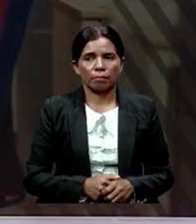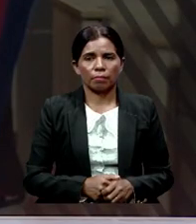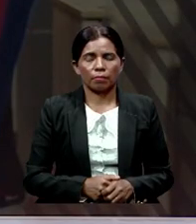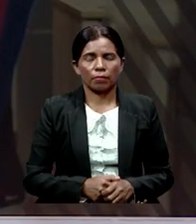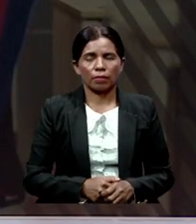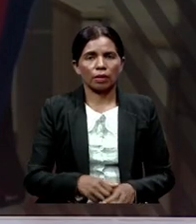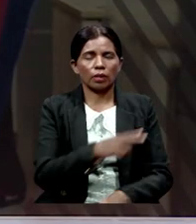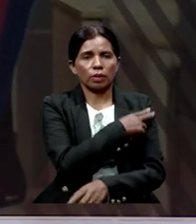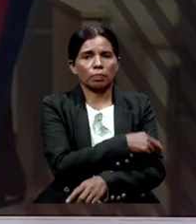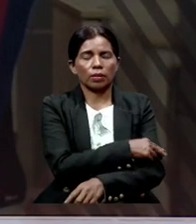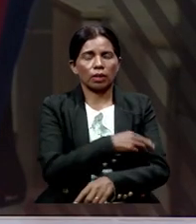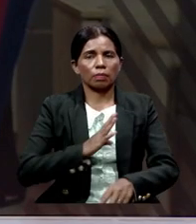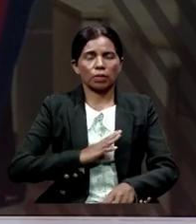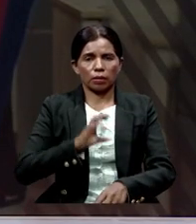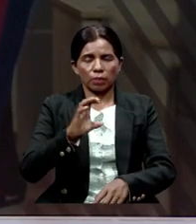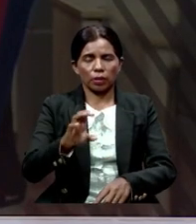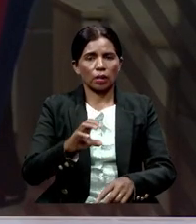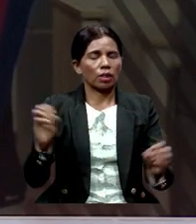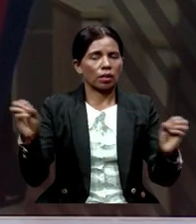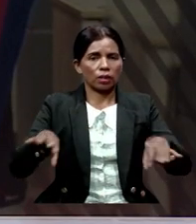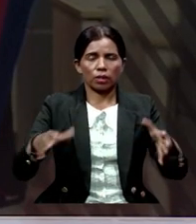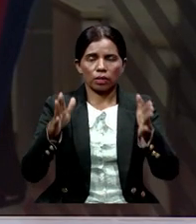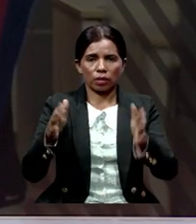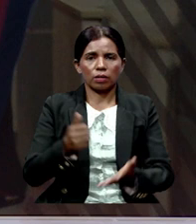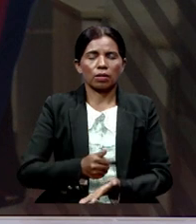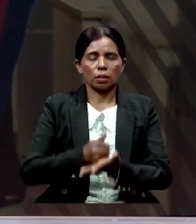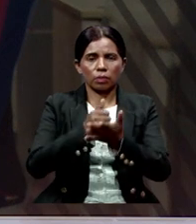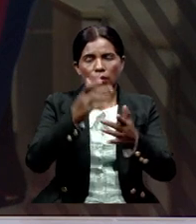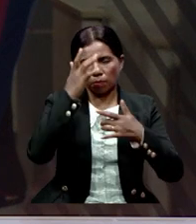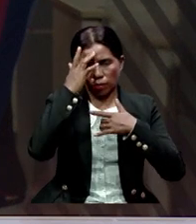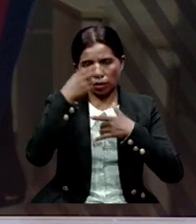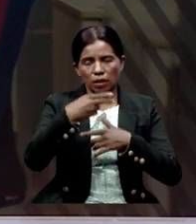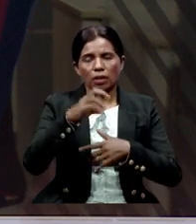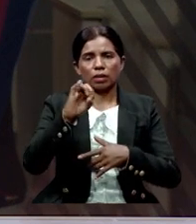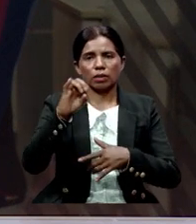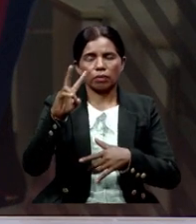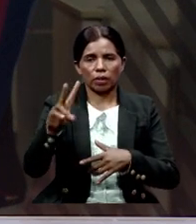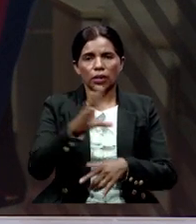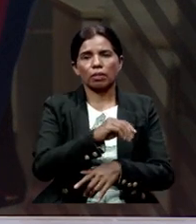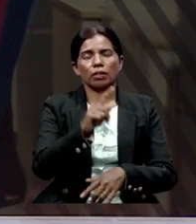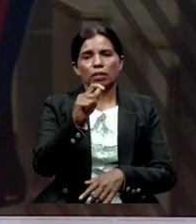clínica para repetir menos pessoal saúde atua atende paciente moras HIV SIDA no TBC.